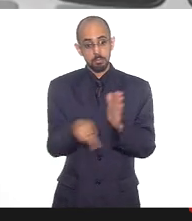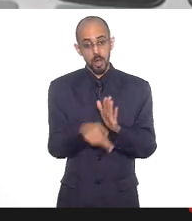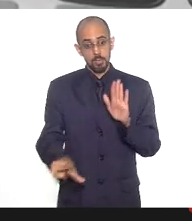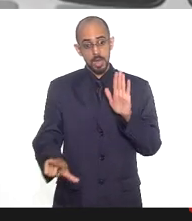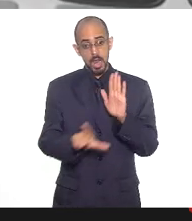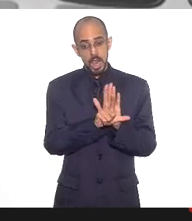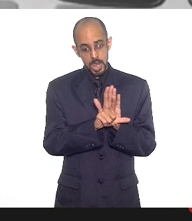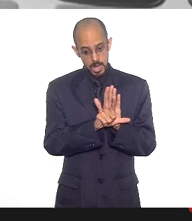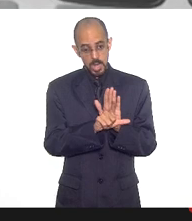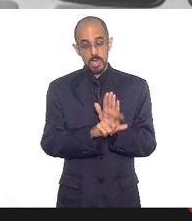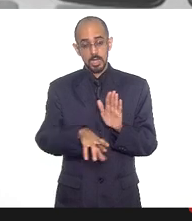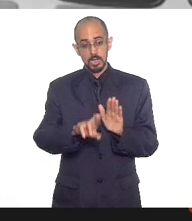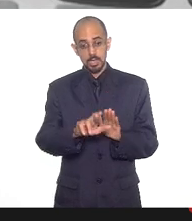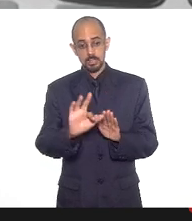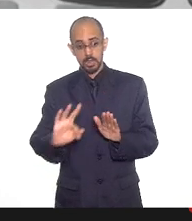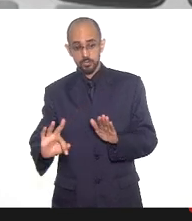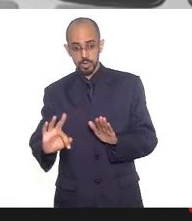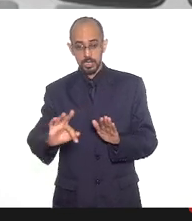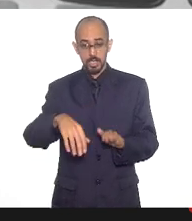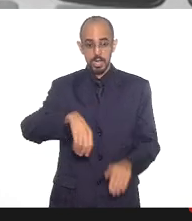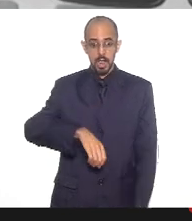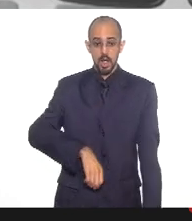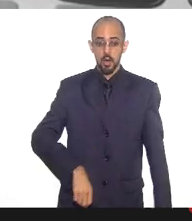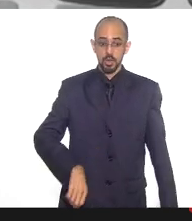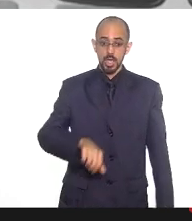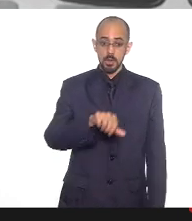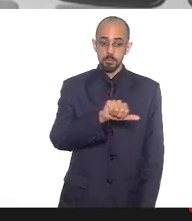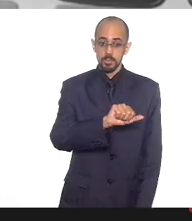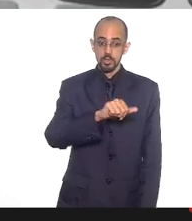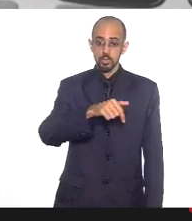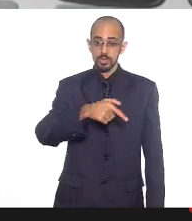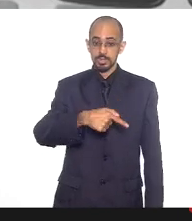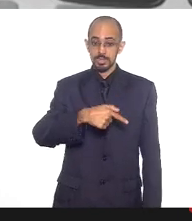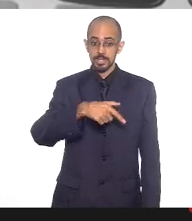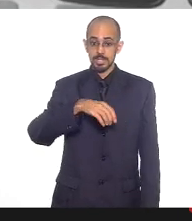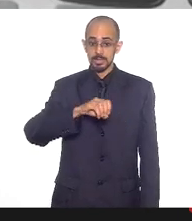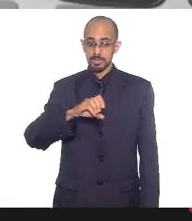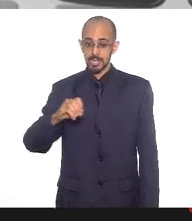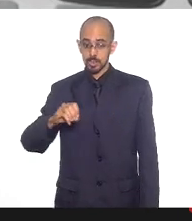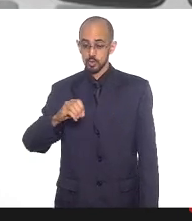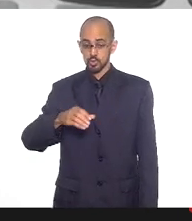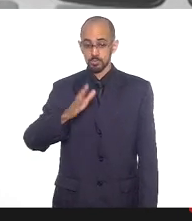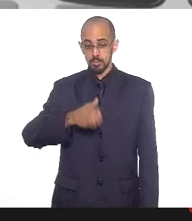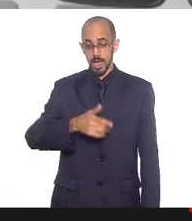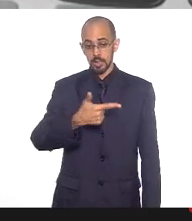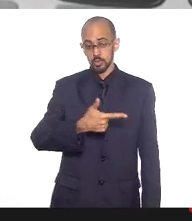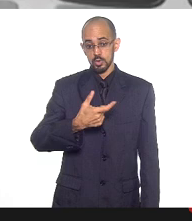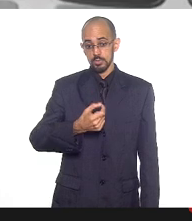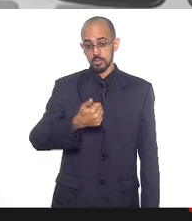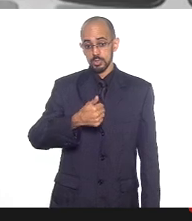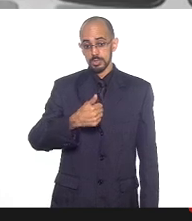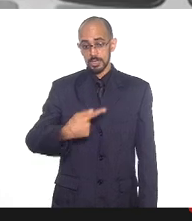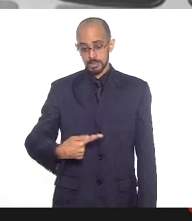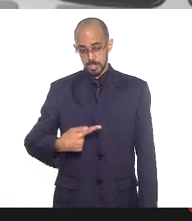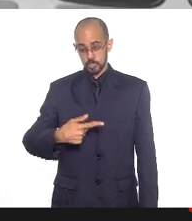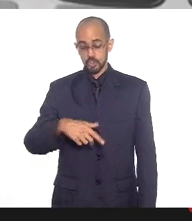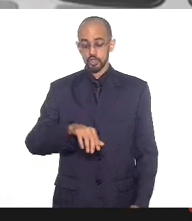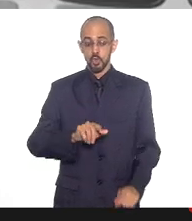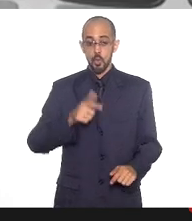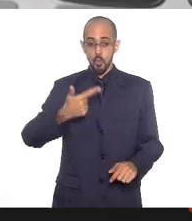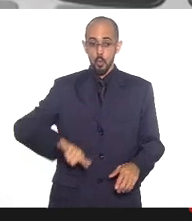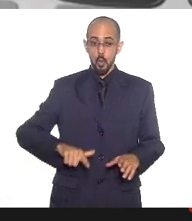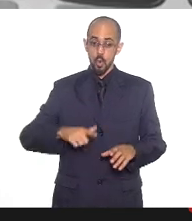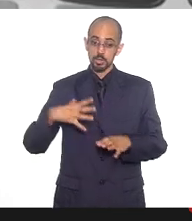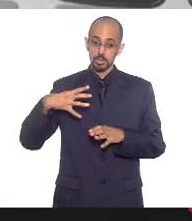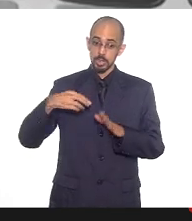aplicada pela Receita Federal, a IN 1700 de 2017. E uma outra forma, né, de